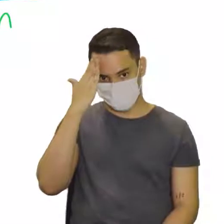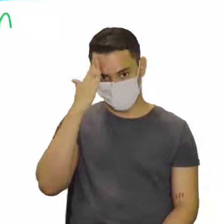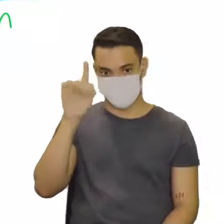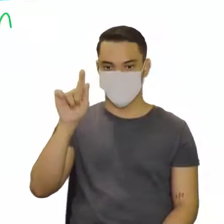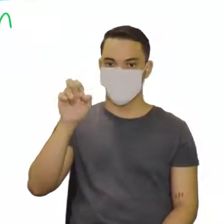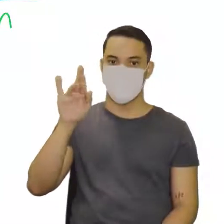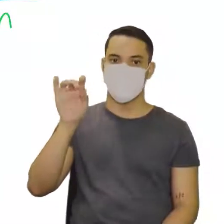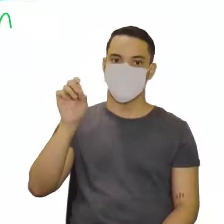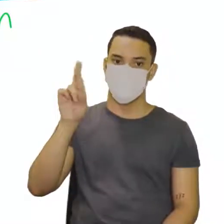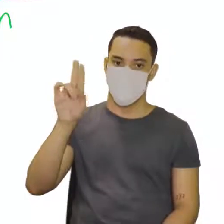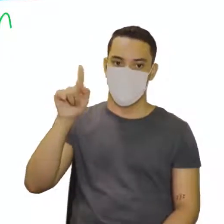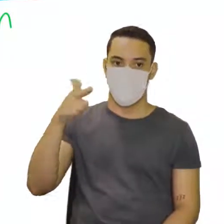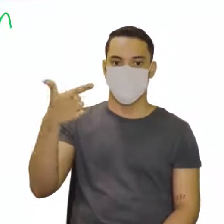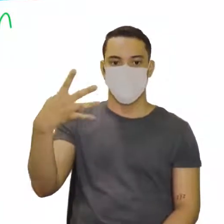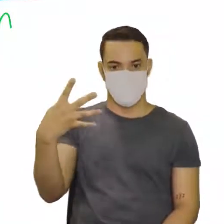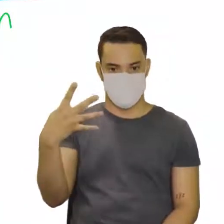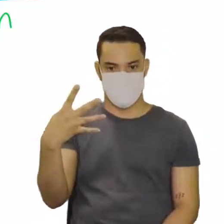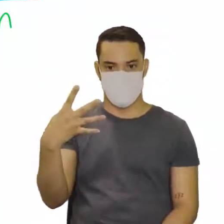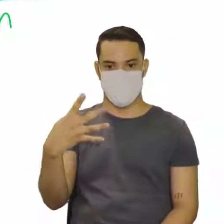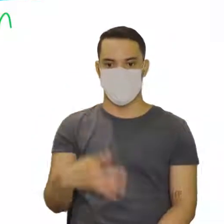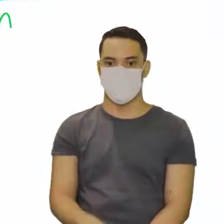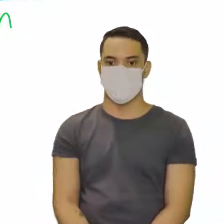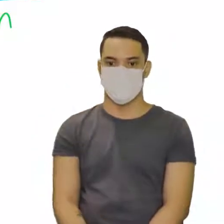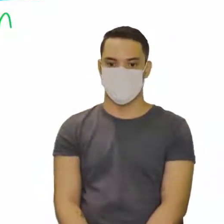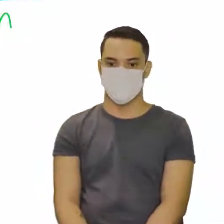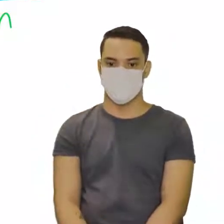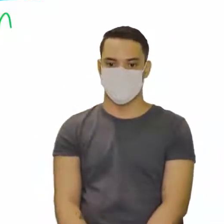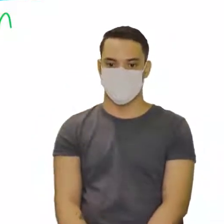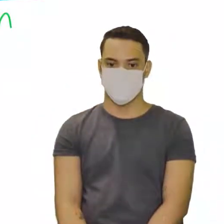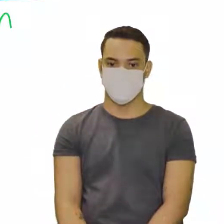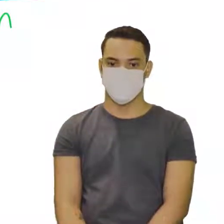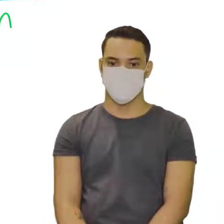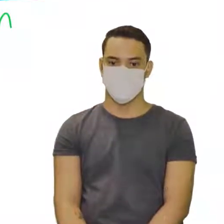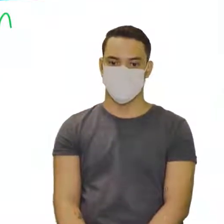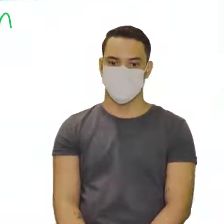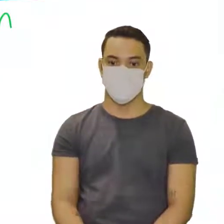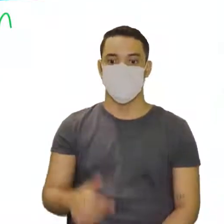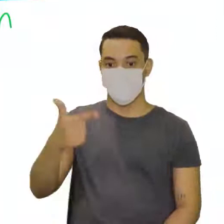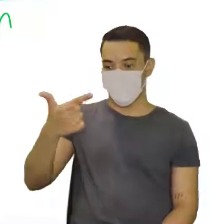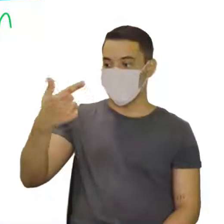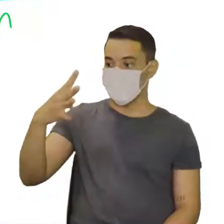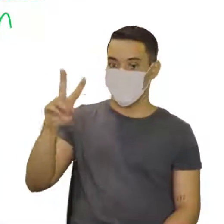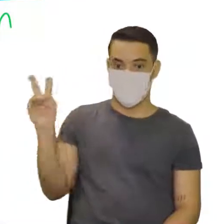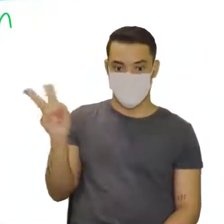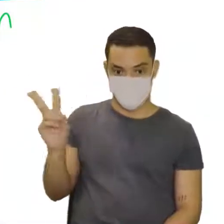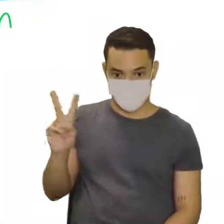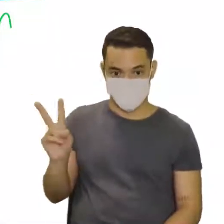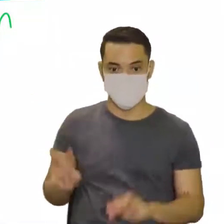isso? Então, nós vamos ter ali, ó, o gerador com a força eletromotriz 24